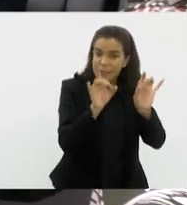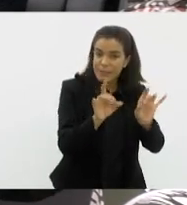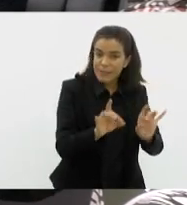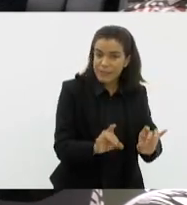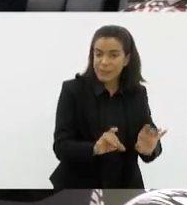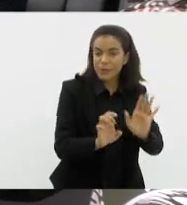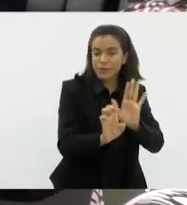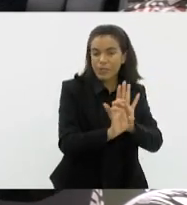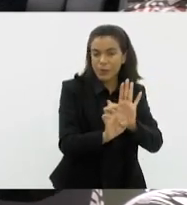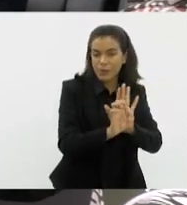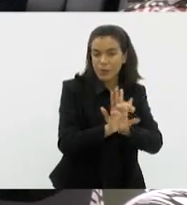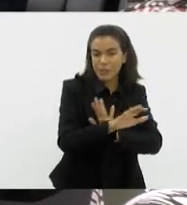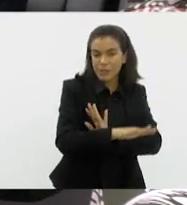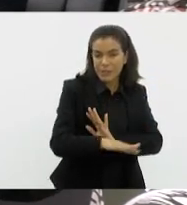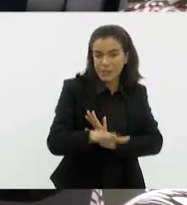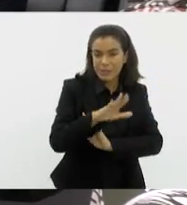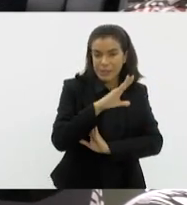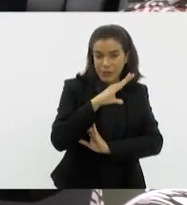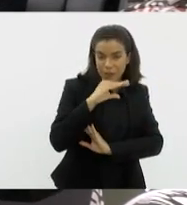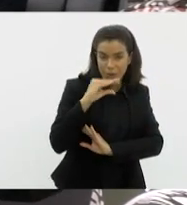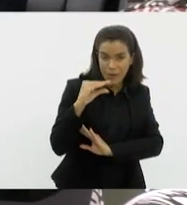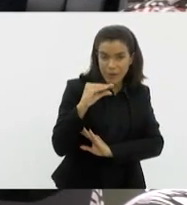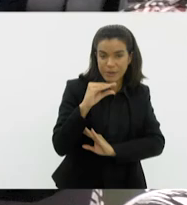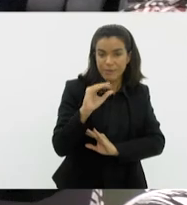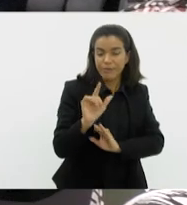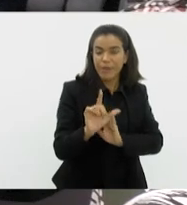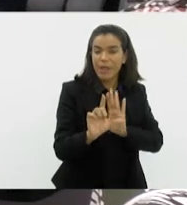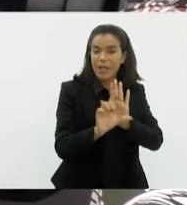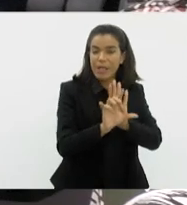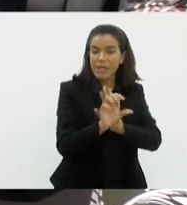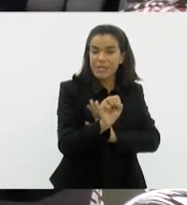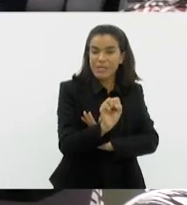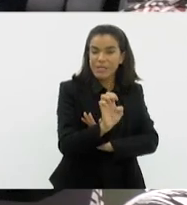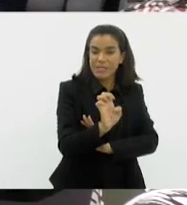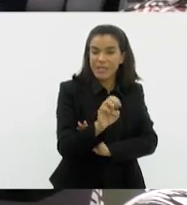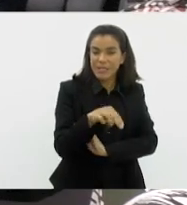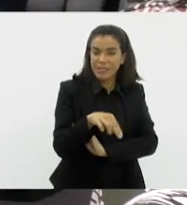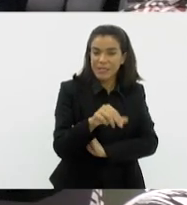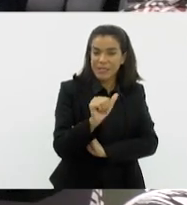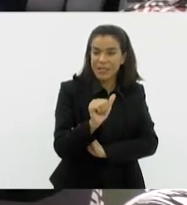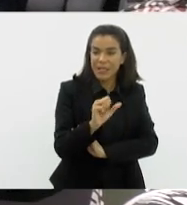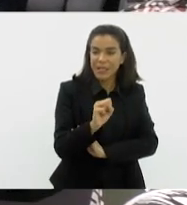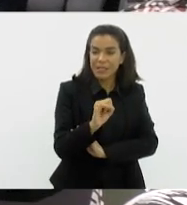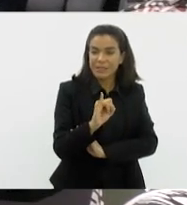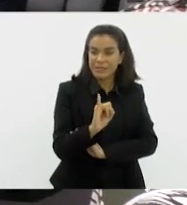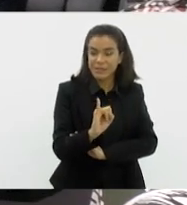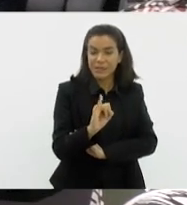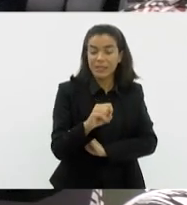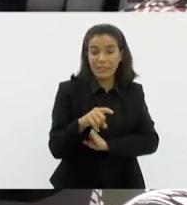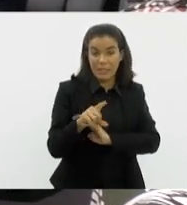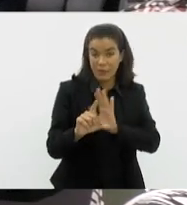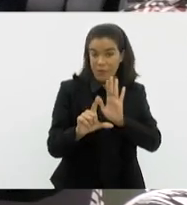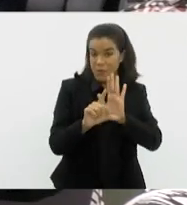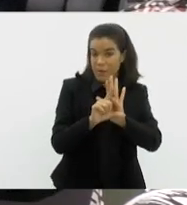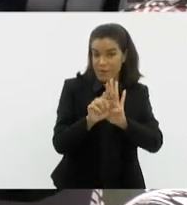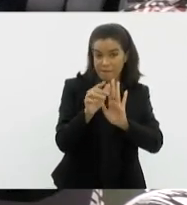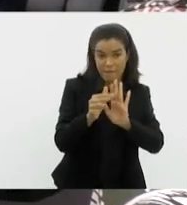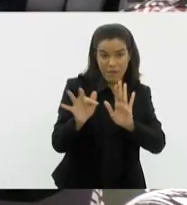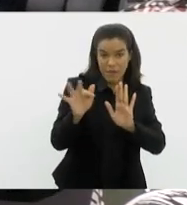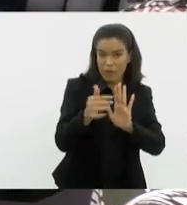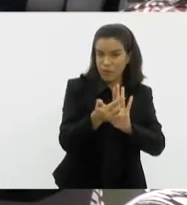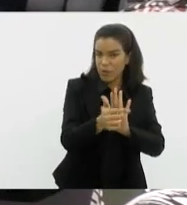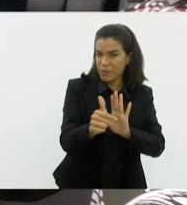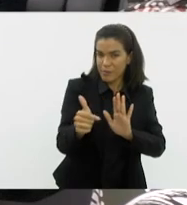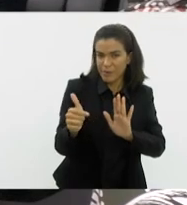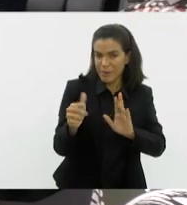Criança e do Adolescente, na legislação do SINASE, e não há, né, na legislação federal, a